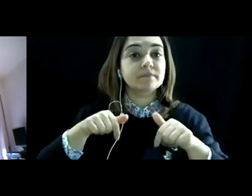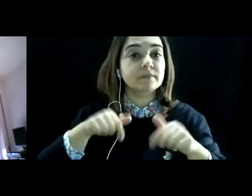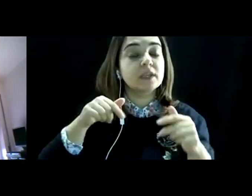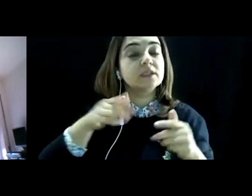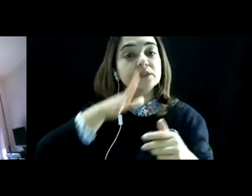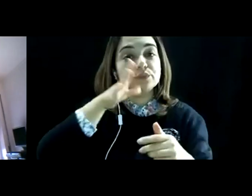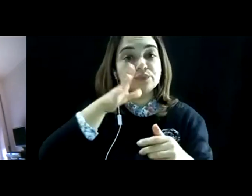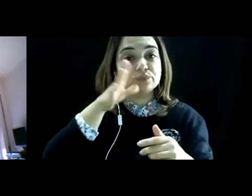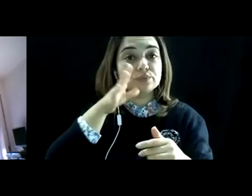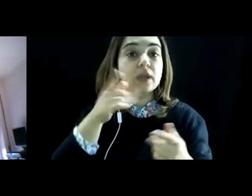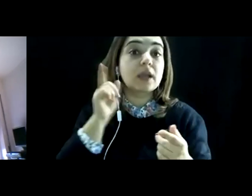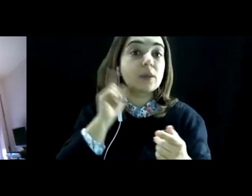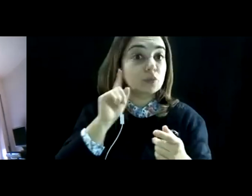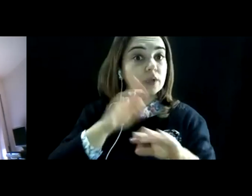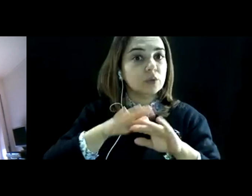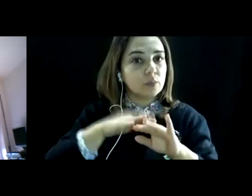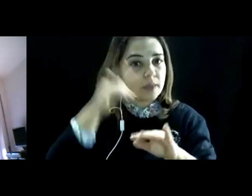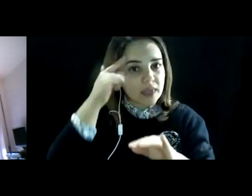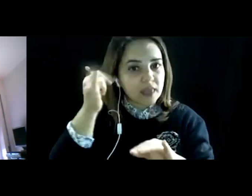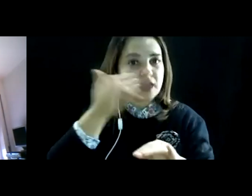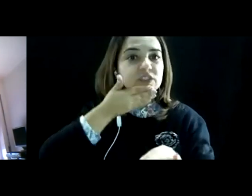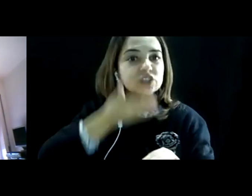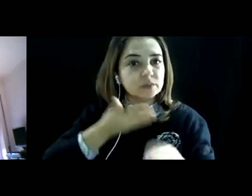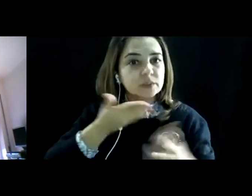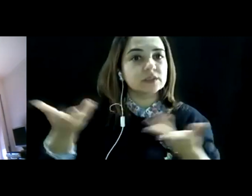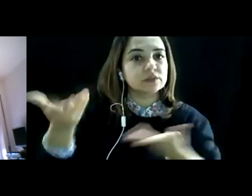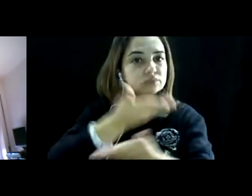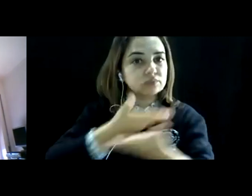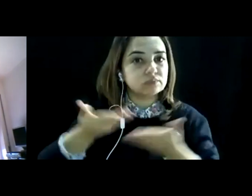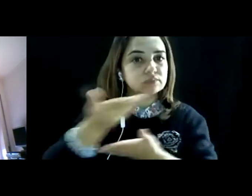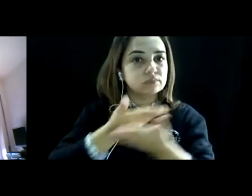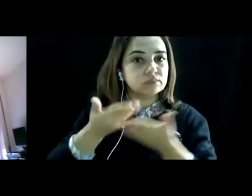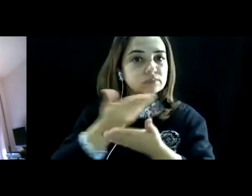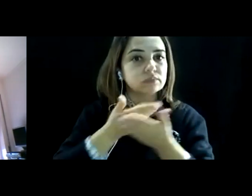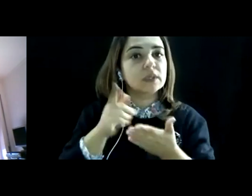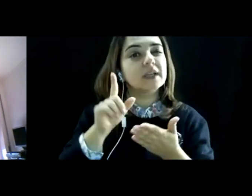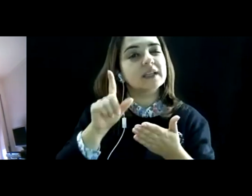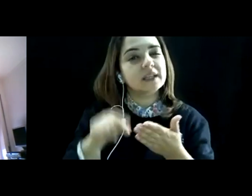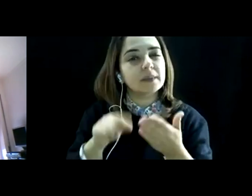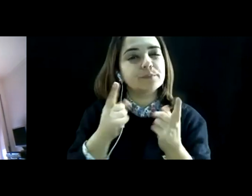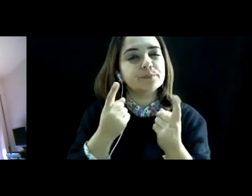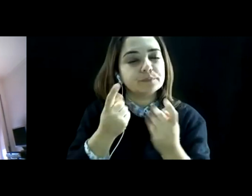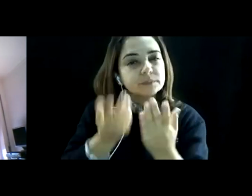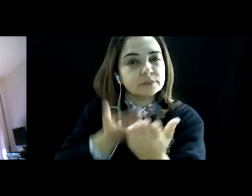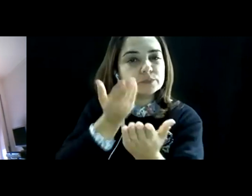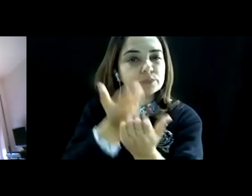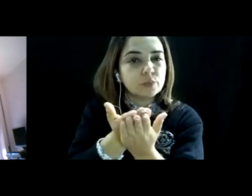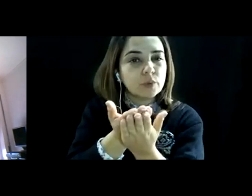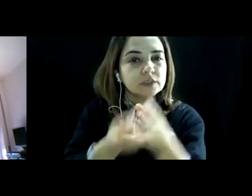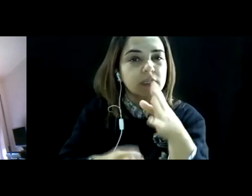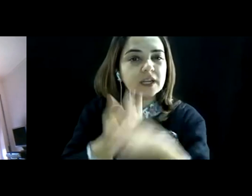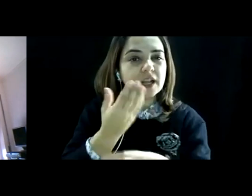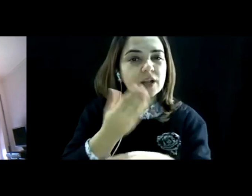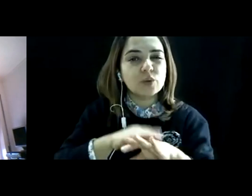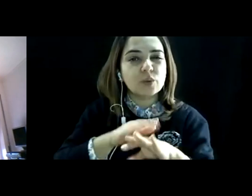que nós possamos trocar ideias e experiências, também têm que resultar em alguma proposta. Porque senão nós entramos um